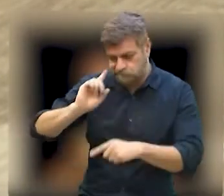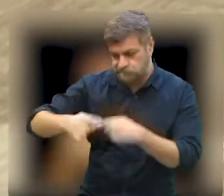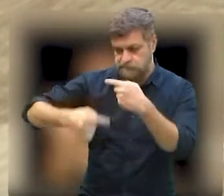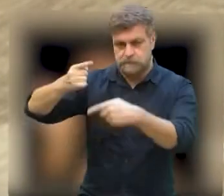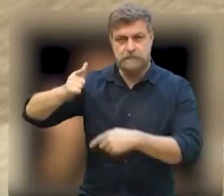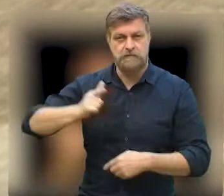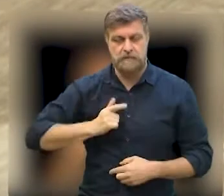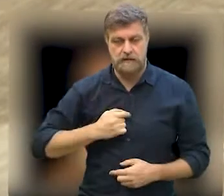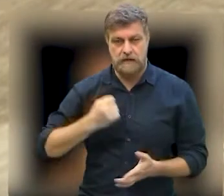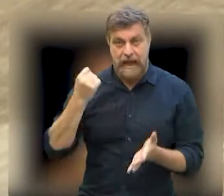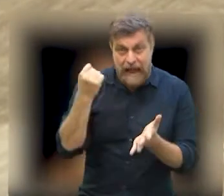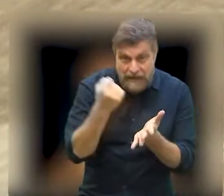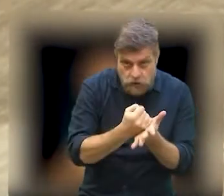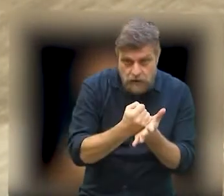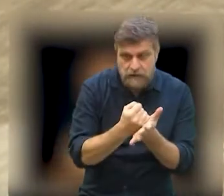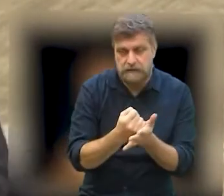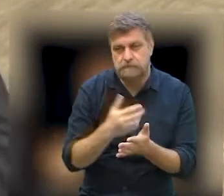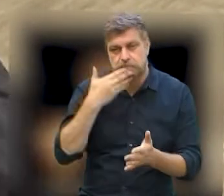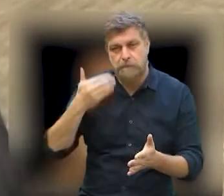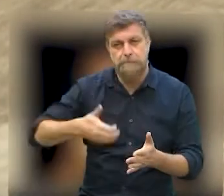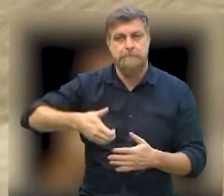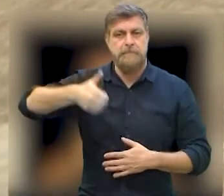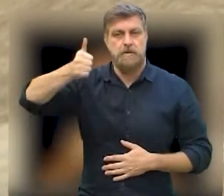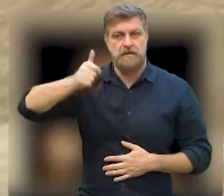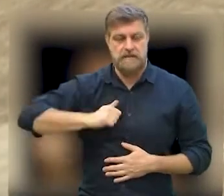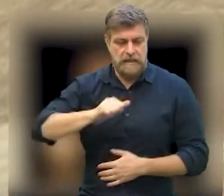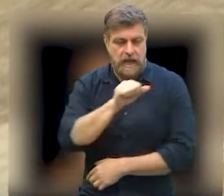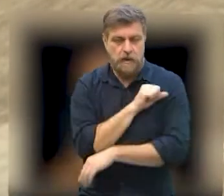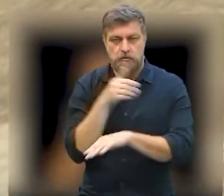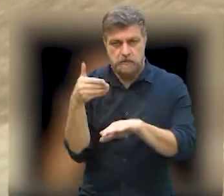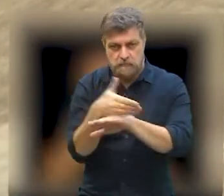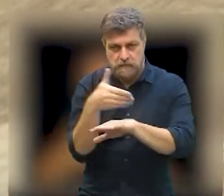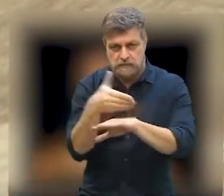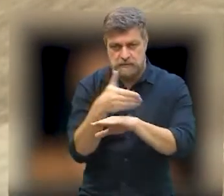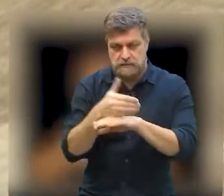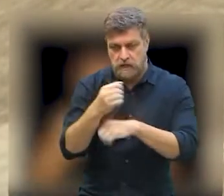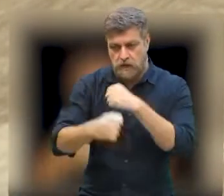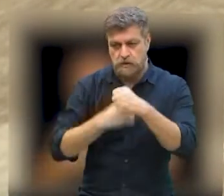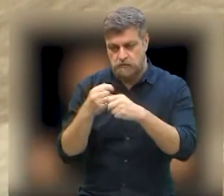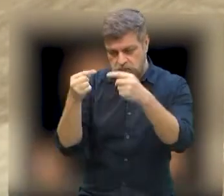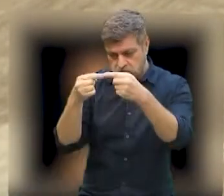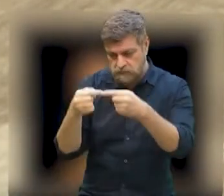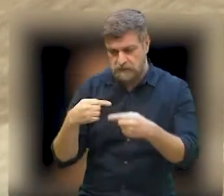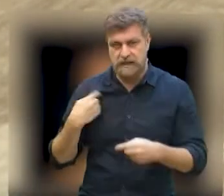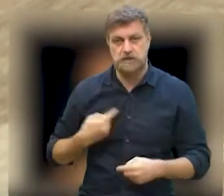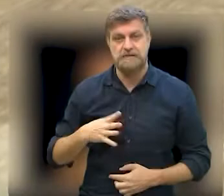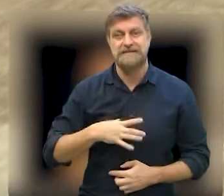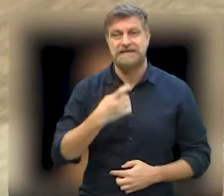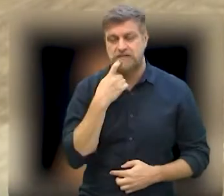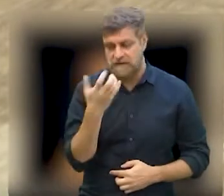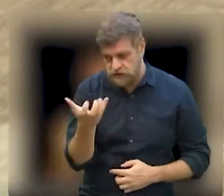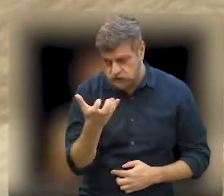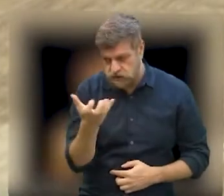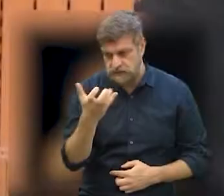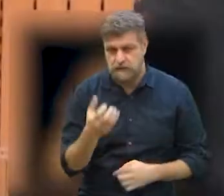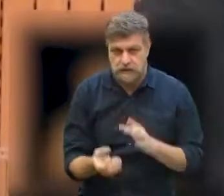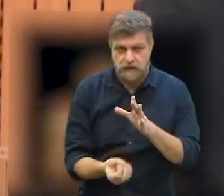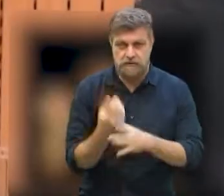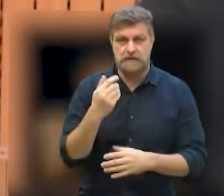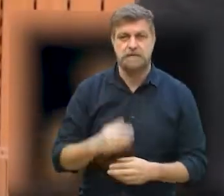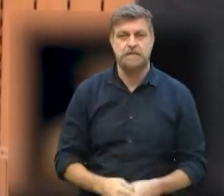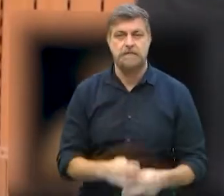comprovam a eficácia do programa. Aumento de nota no IDEB, diminuição da evasão escolar, aumento de alunos estudando no ano correto, e é isso que a gente quer trazer para